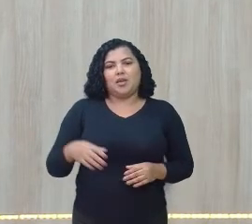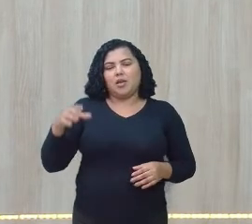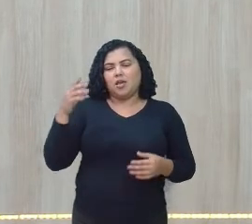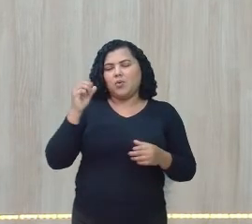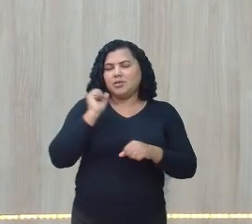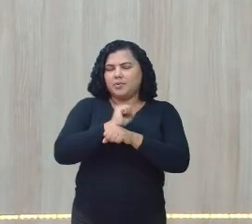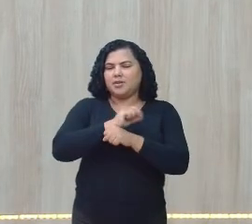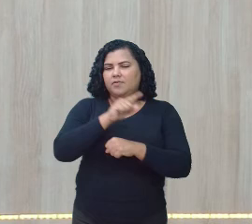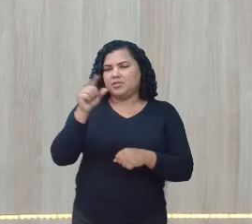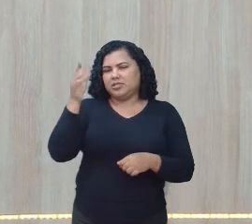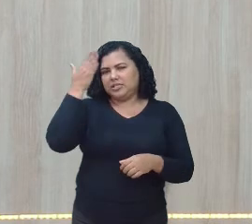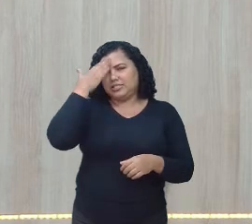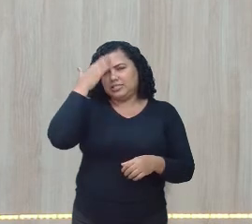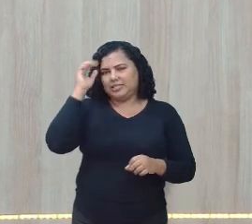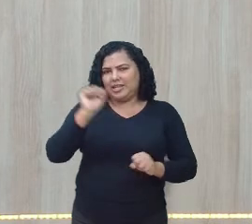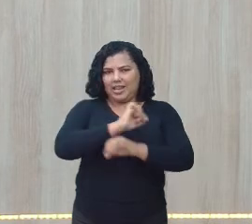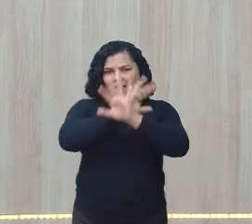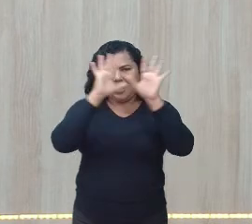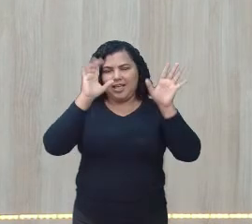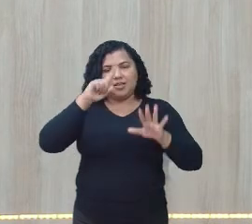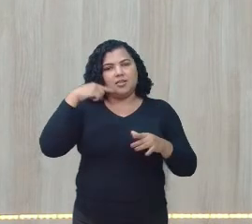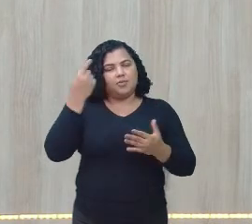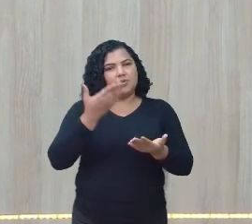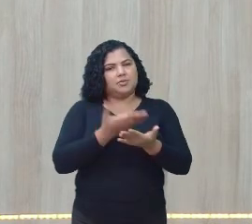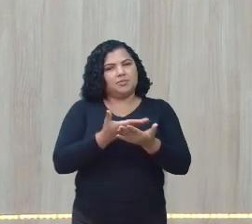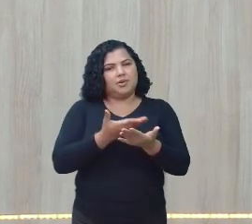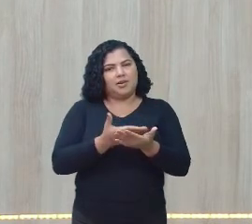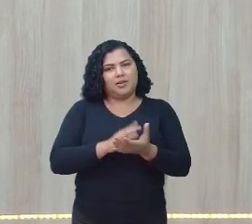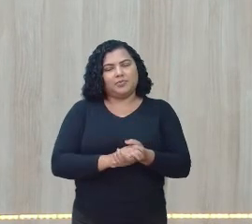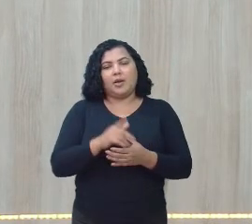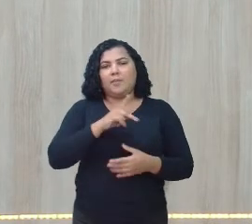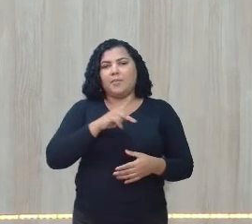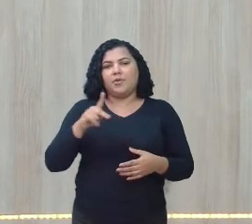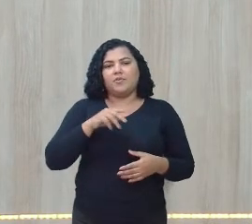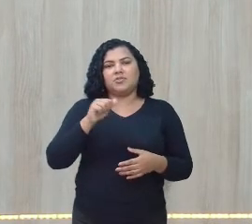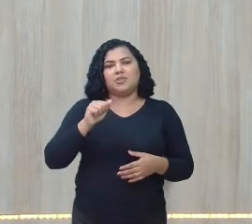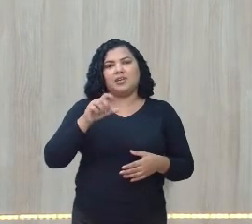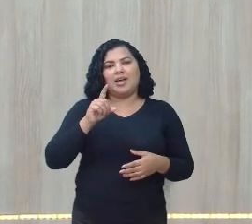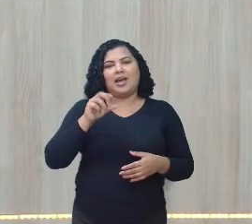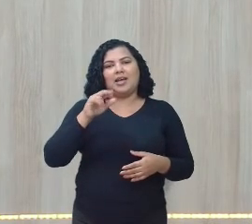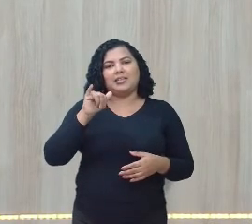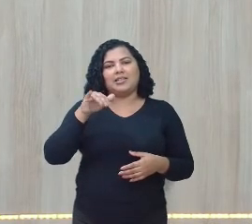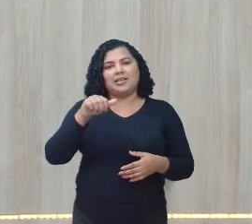tenham entendido tudo certinho. E na próxima aula, a professora Adriana